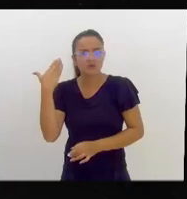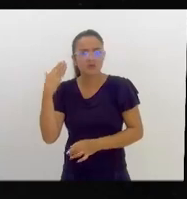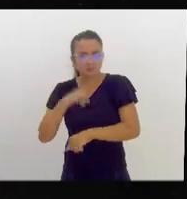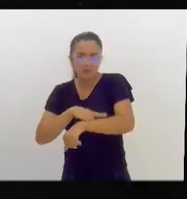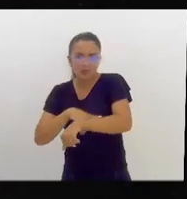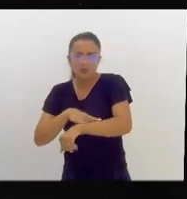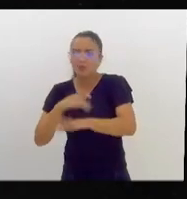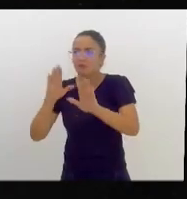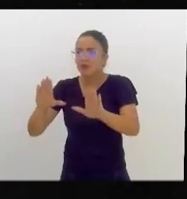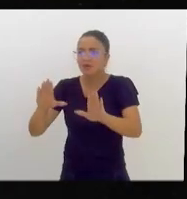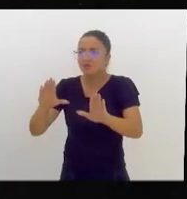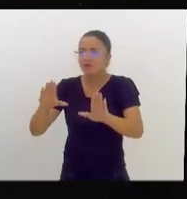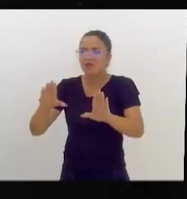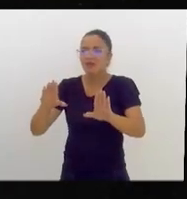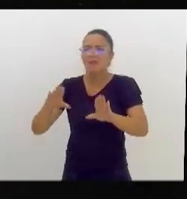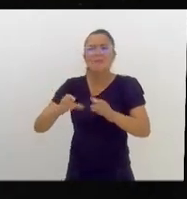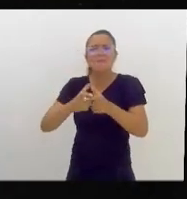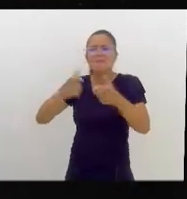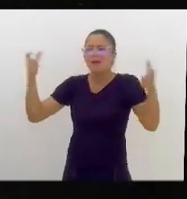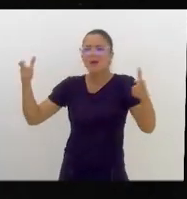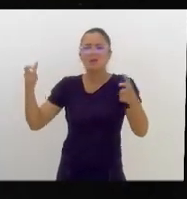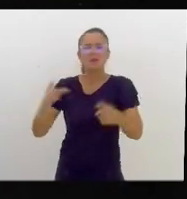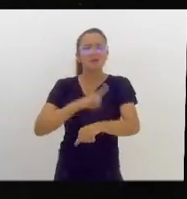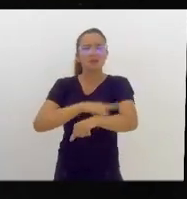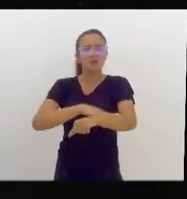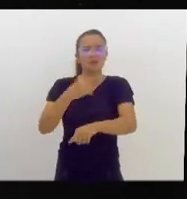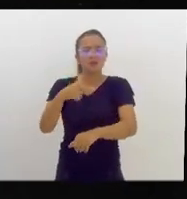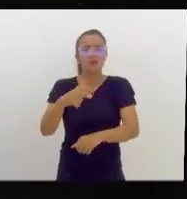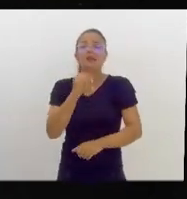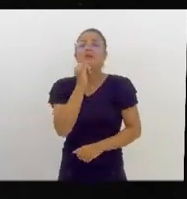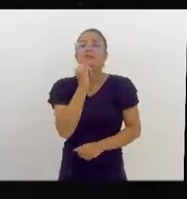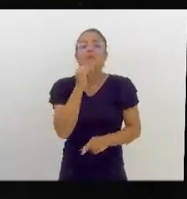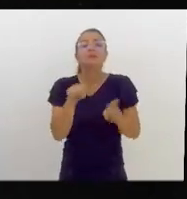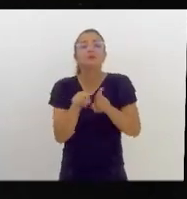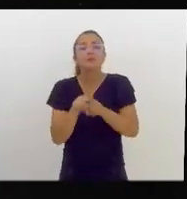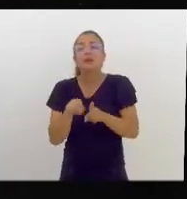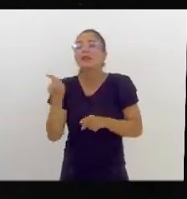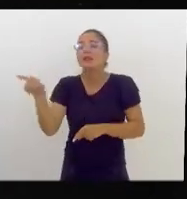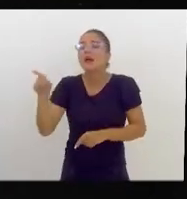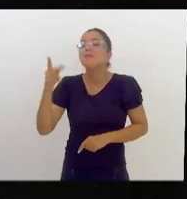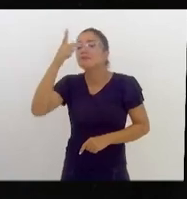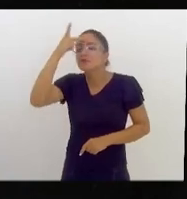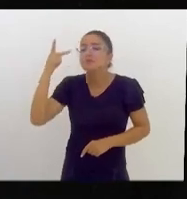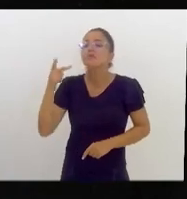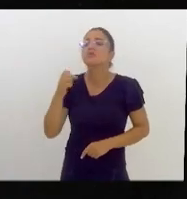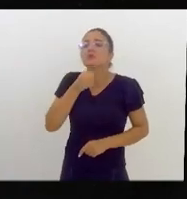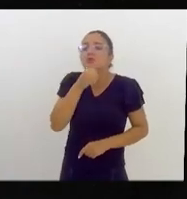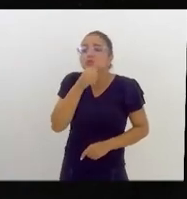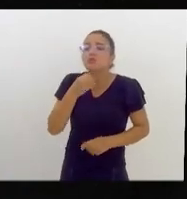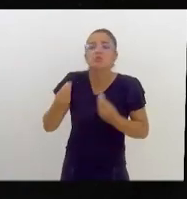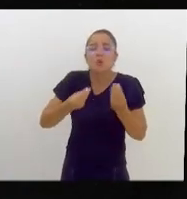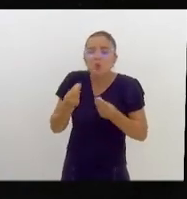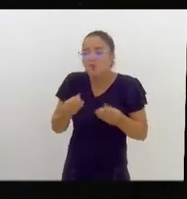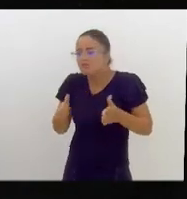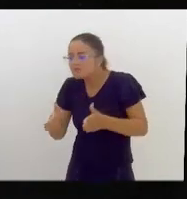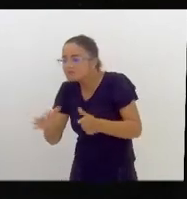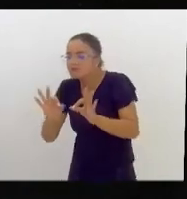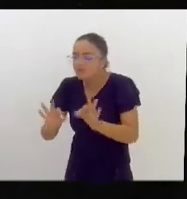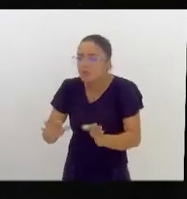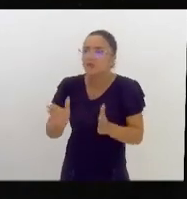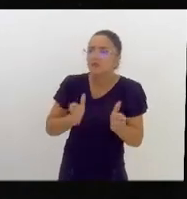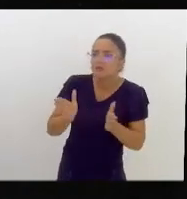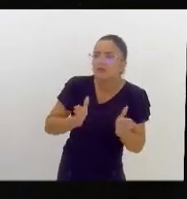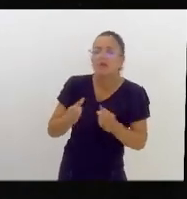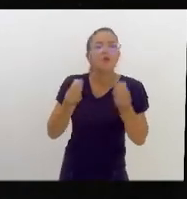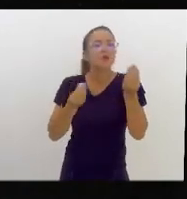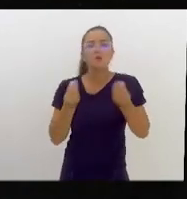banheiro, como também não tem acessibilidade para os idosos, né? A questão da precariedade se chama como um todo. O deputado Paulo falou